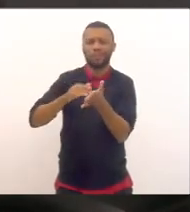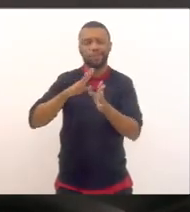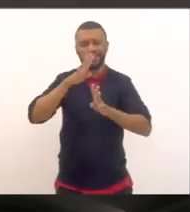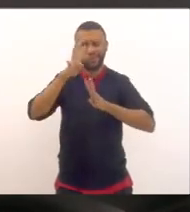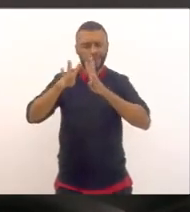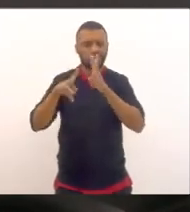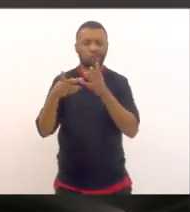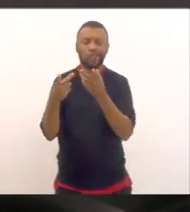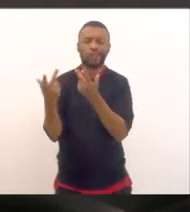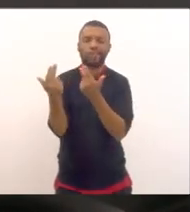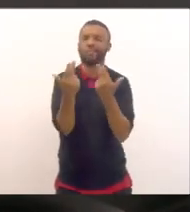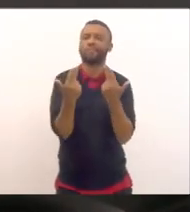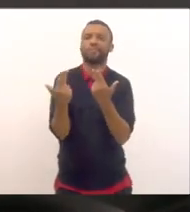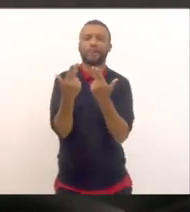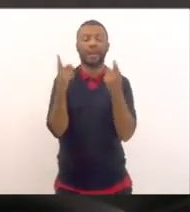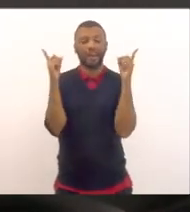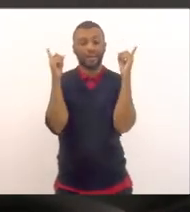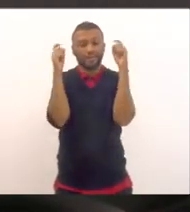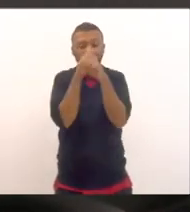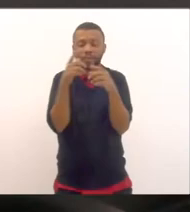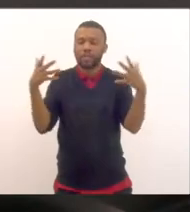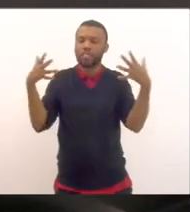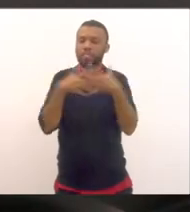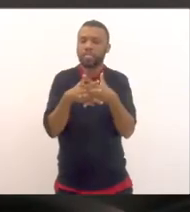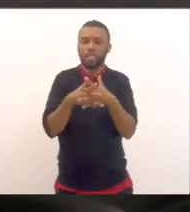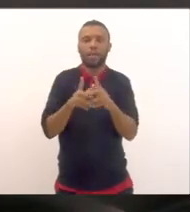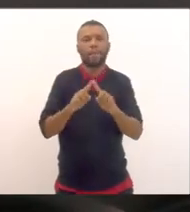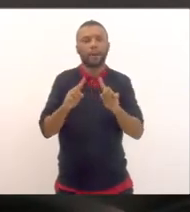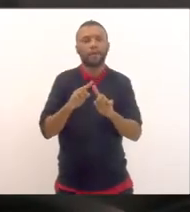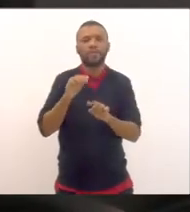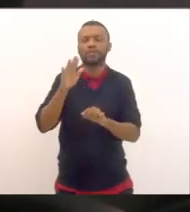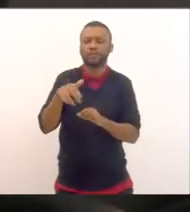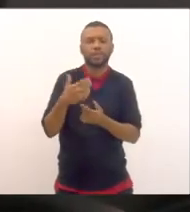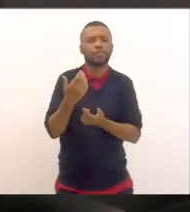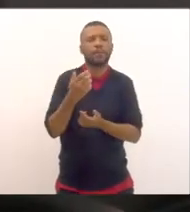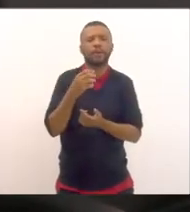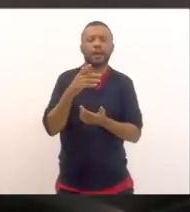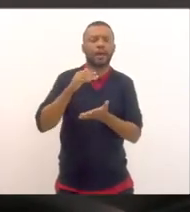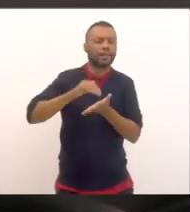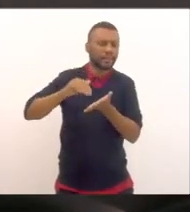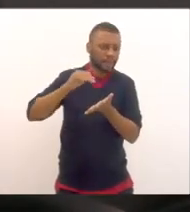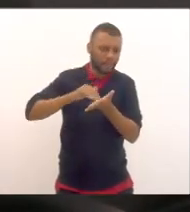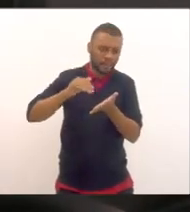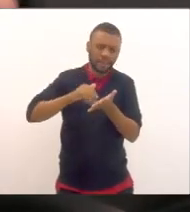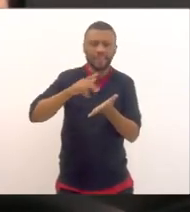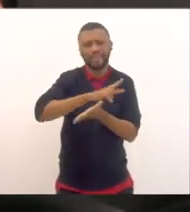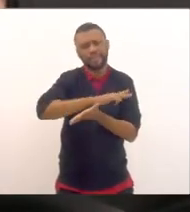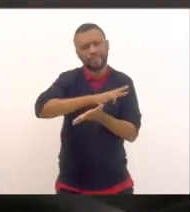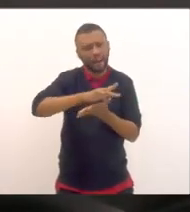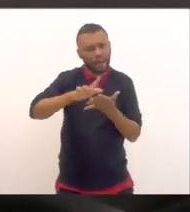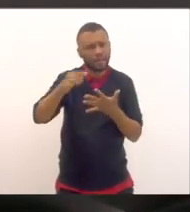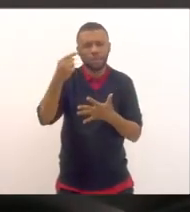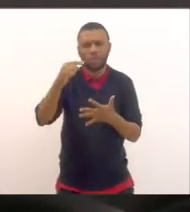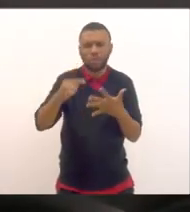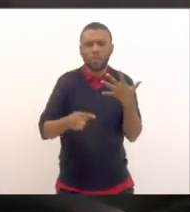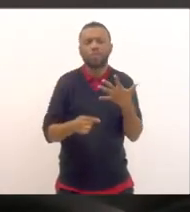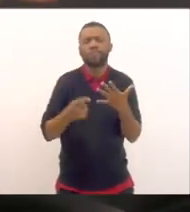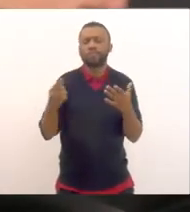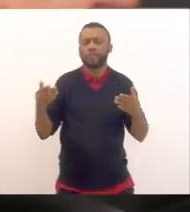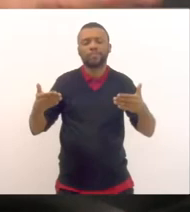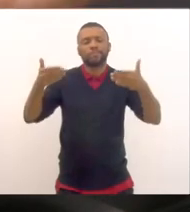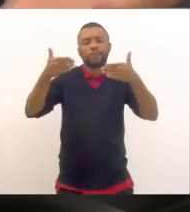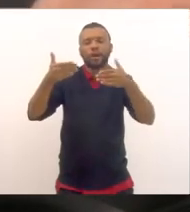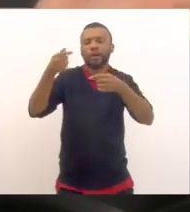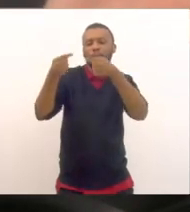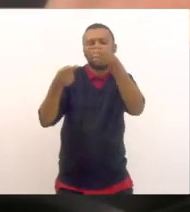faz a mesma coisa que é difícil dizer qual que faz mas chama a seinfra chama a sehab bota lá na Casa Civil